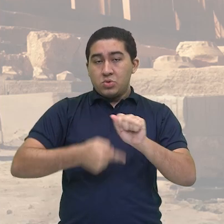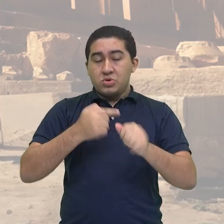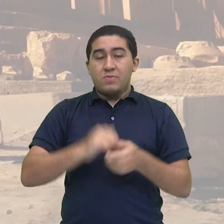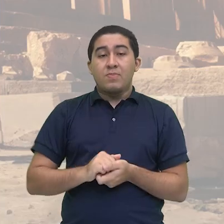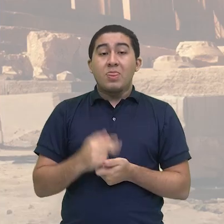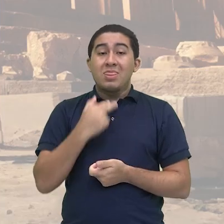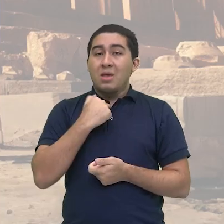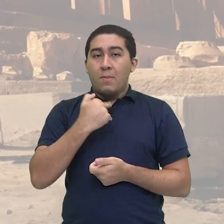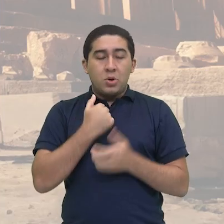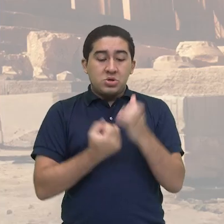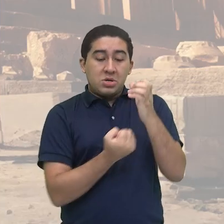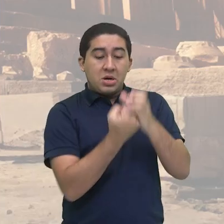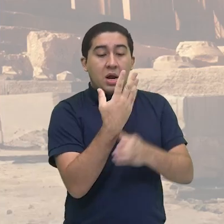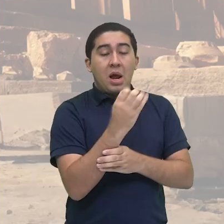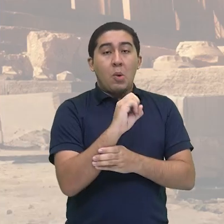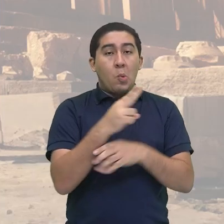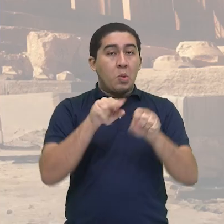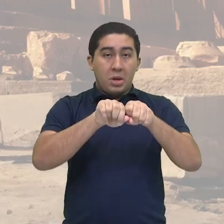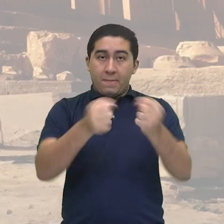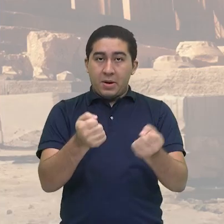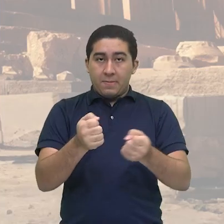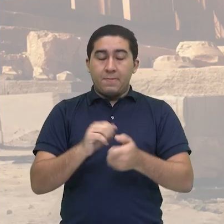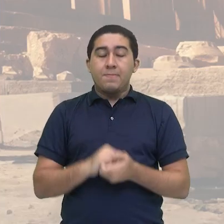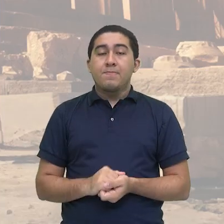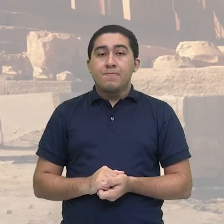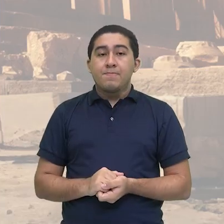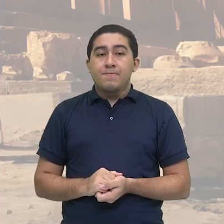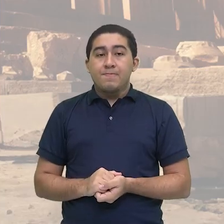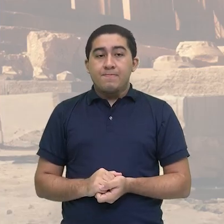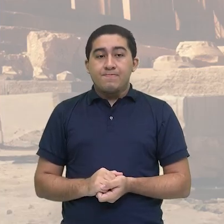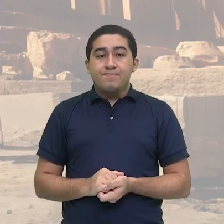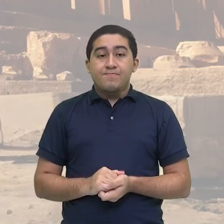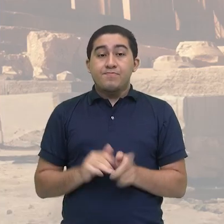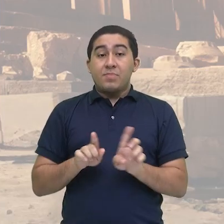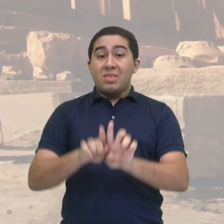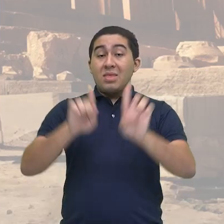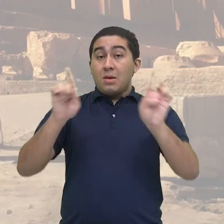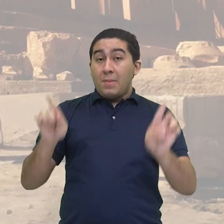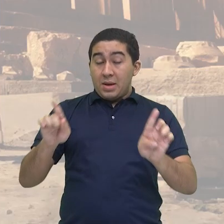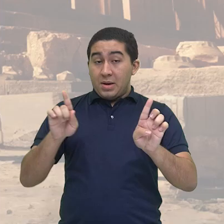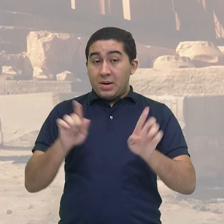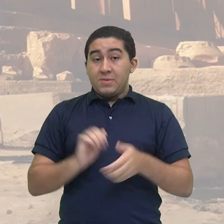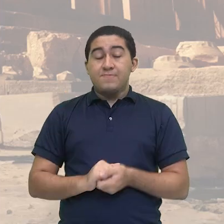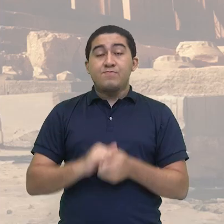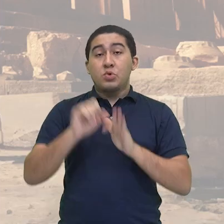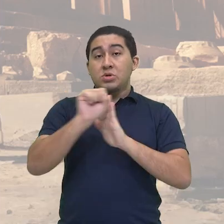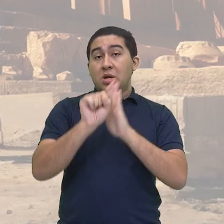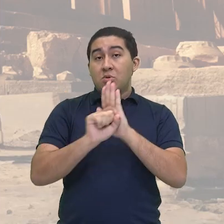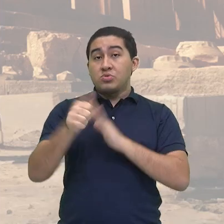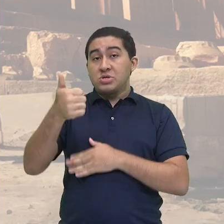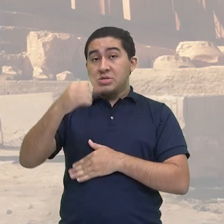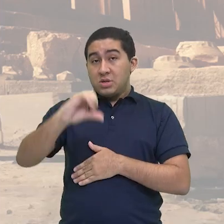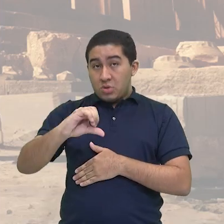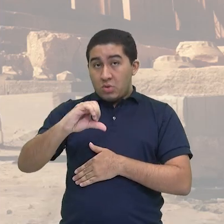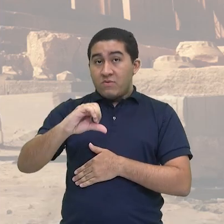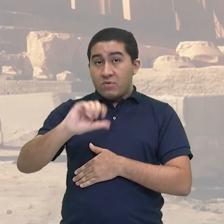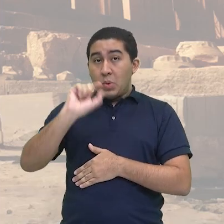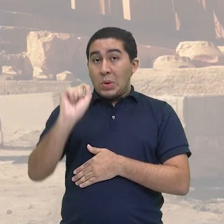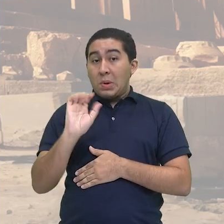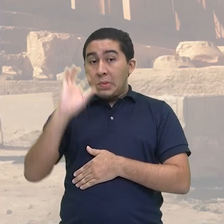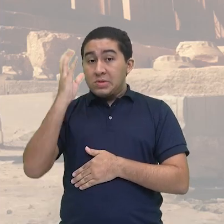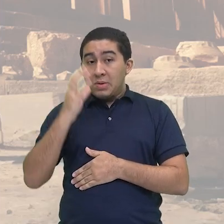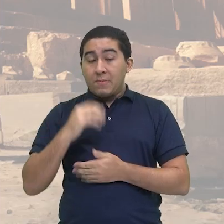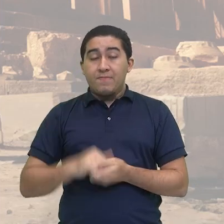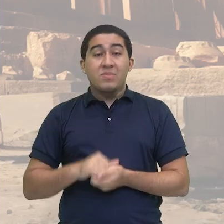ser criadas ou destruídas. No entanto, foi somente no século XIX